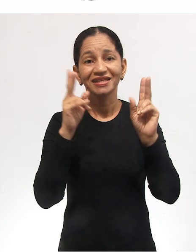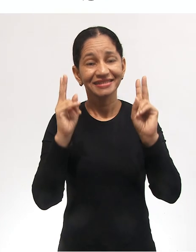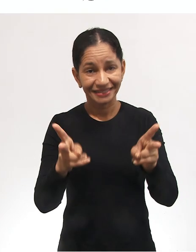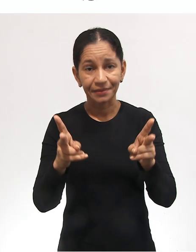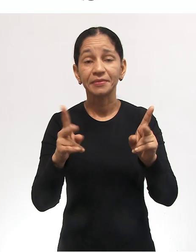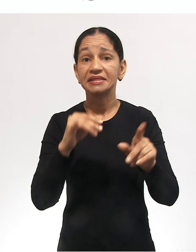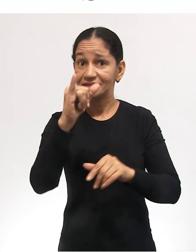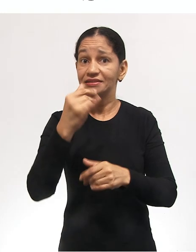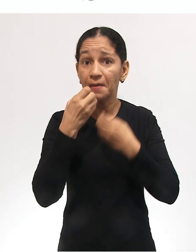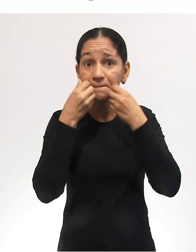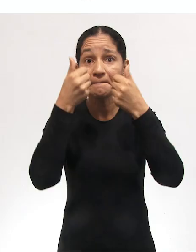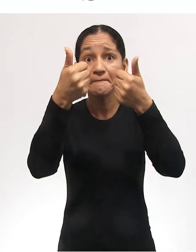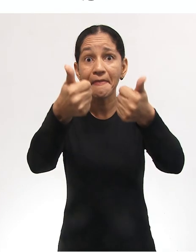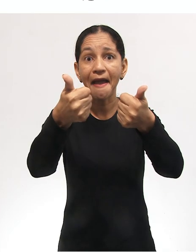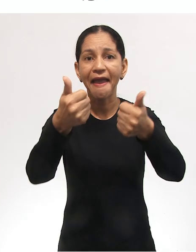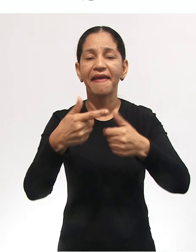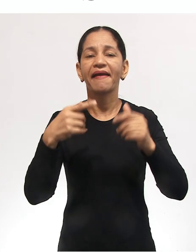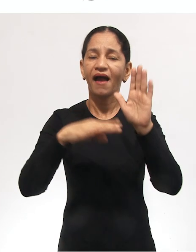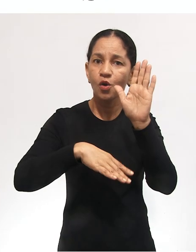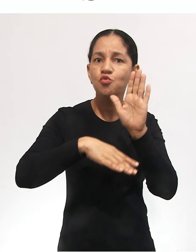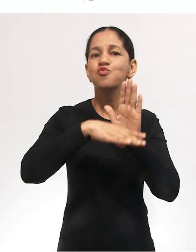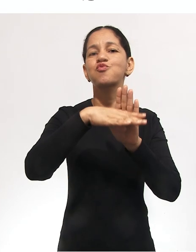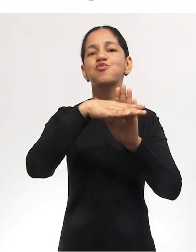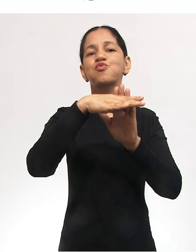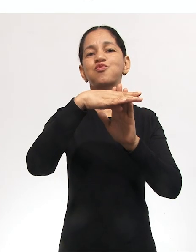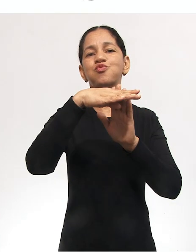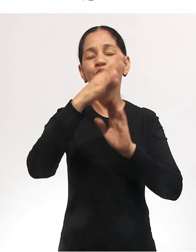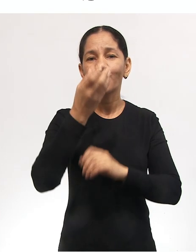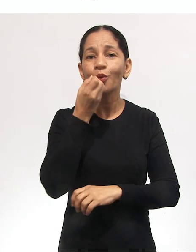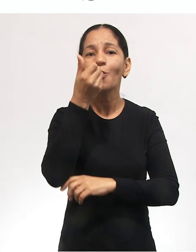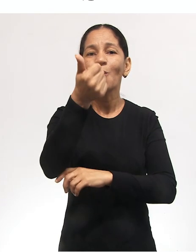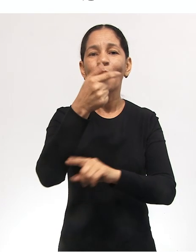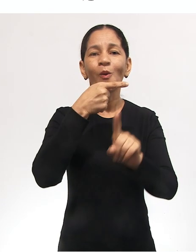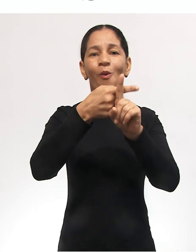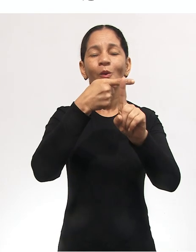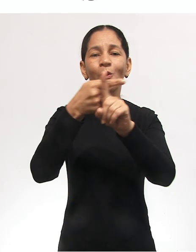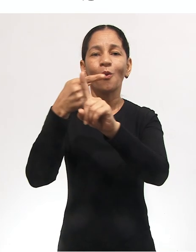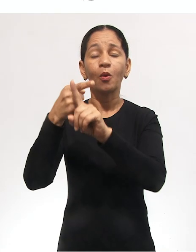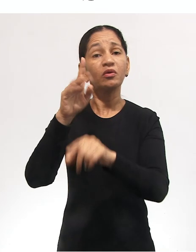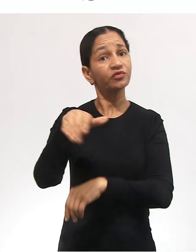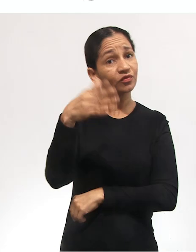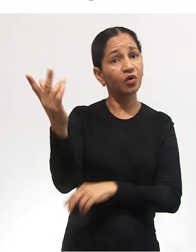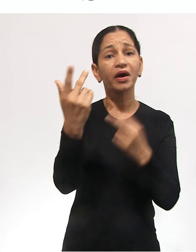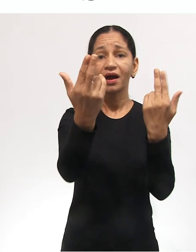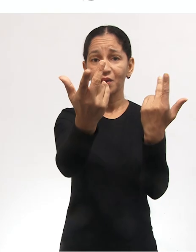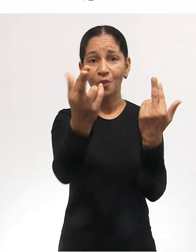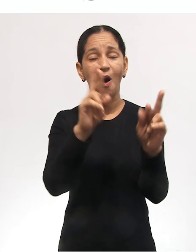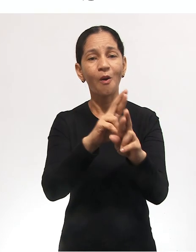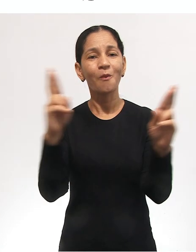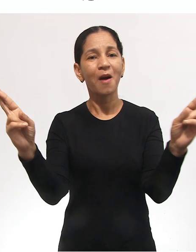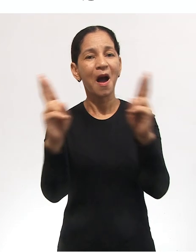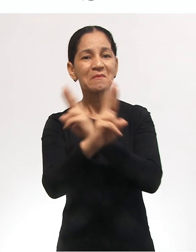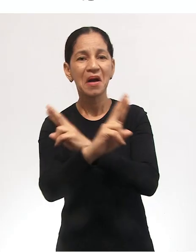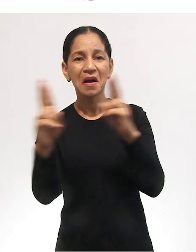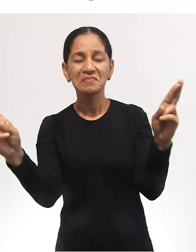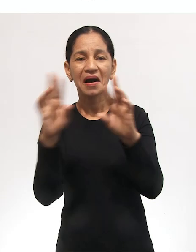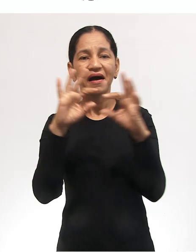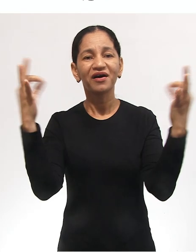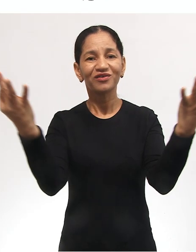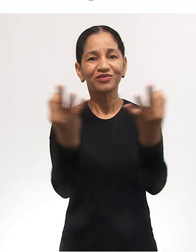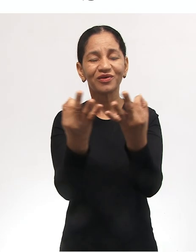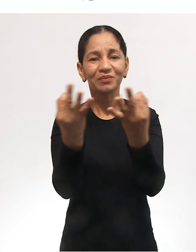maior desempenho dentro do trabalho e também fora, né, nos relacionamentos interpessoais,